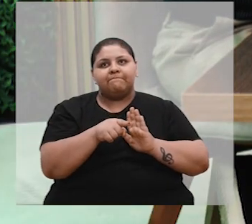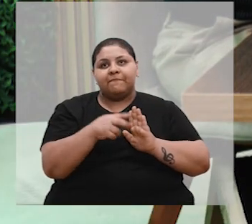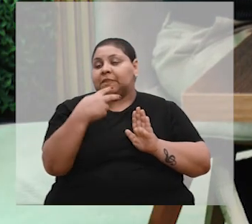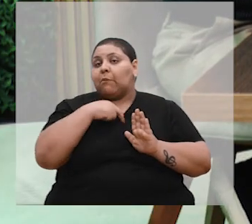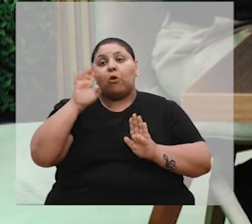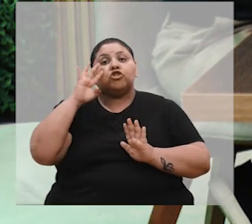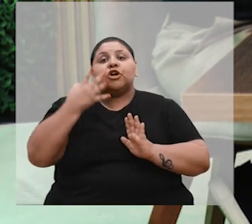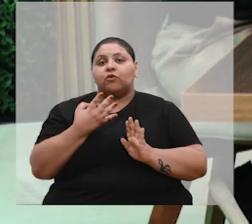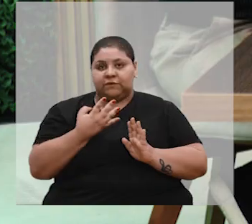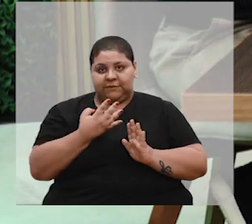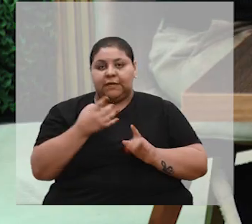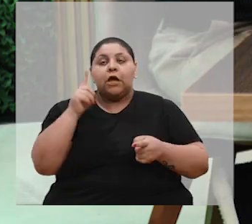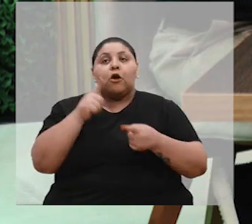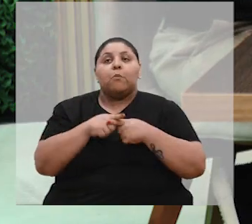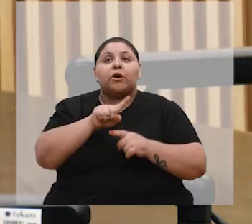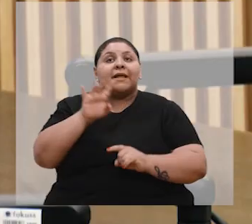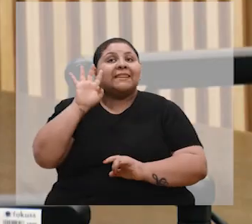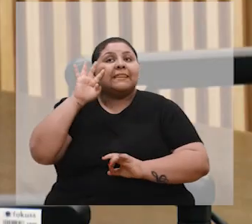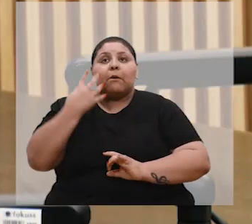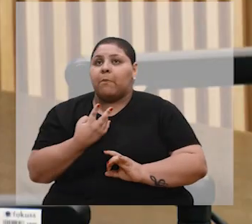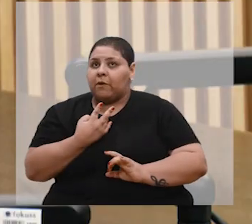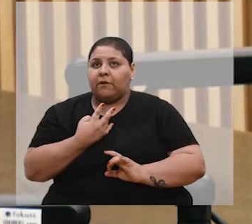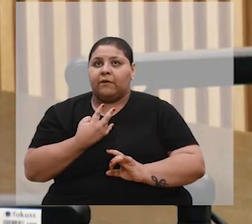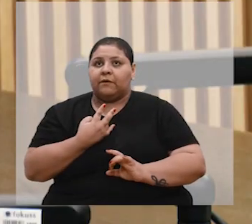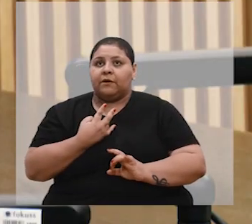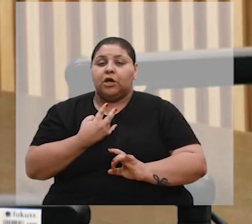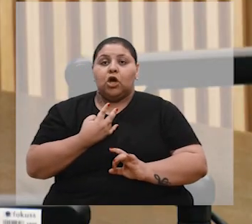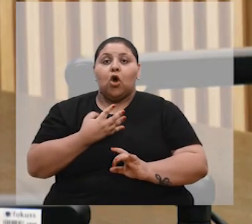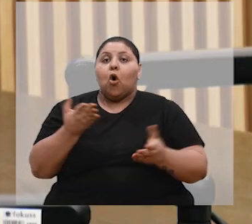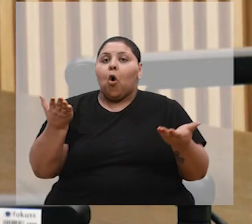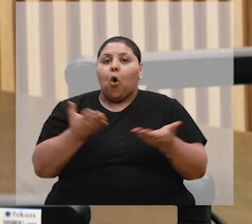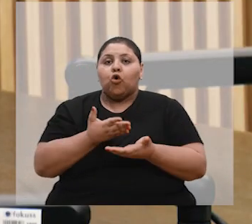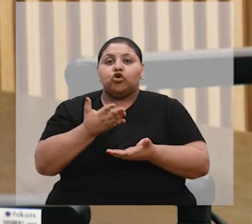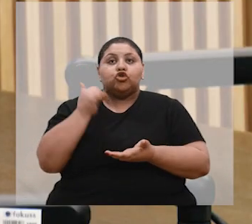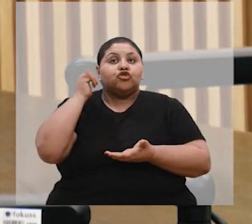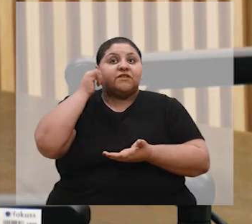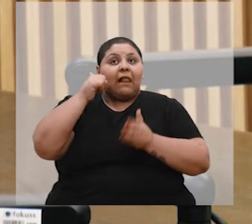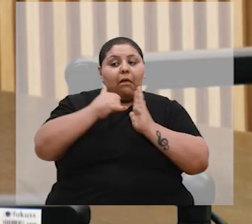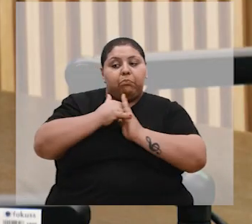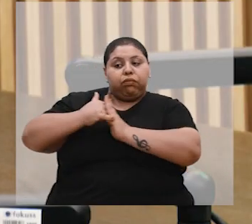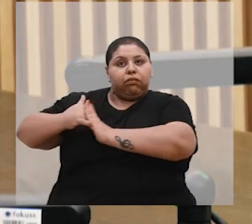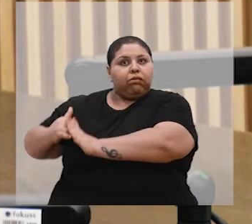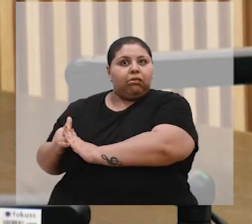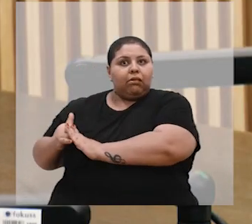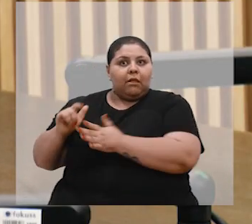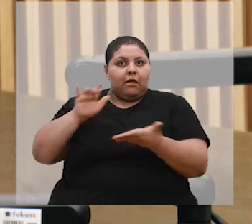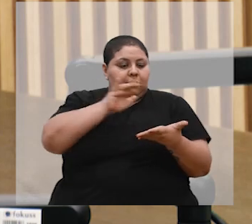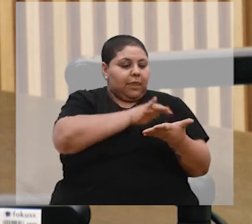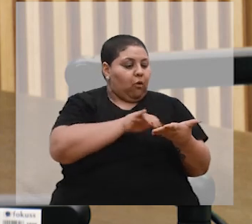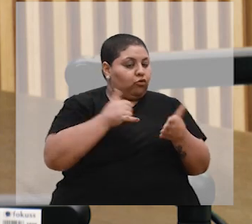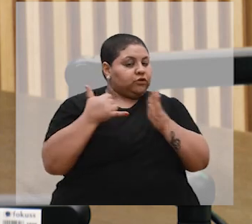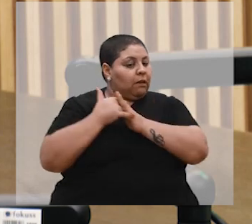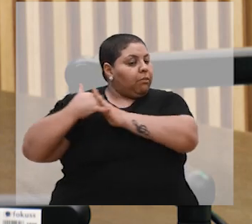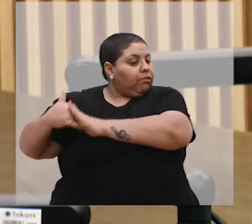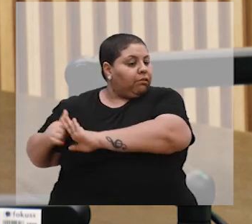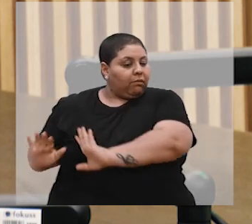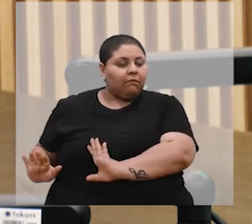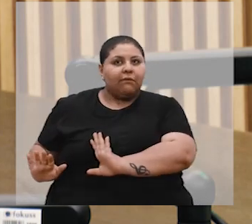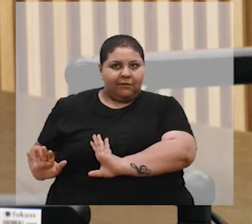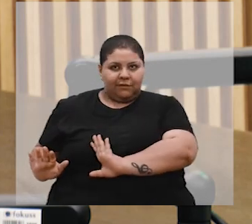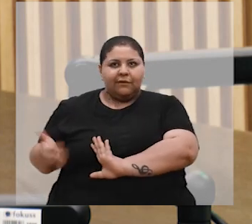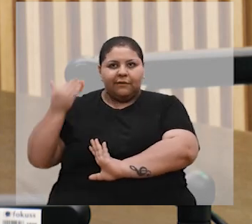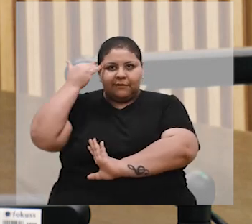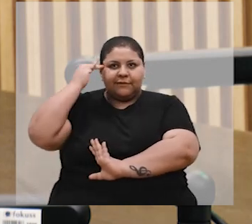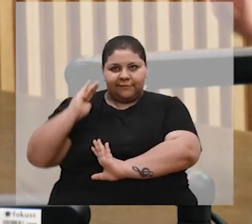acontecer, né? Exato. Por que não pode? Eles não estão permitindo nem que o celular vá para dentro da urna, né? Por quê? Porque uma das nossas regras é o